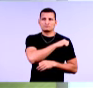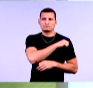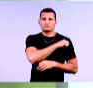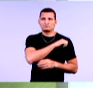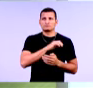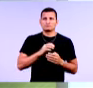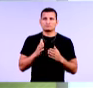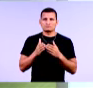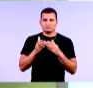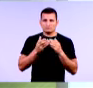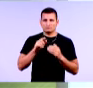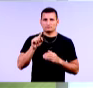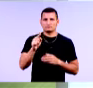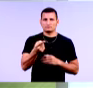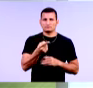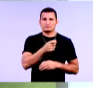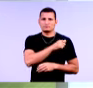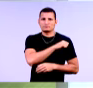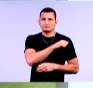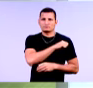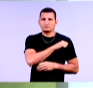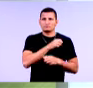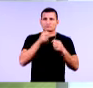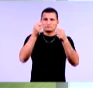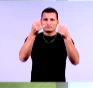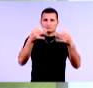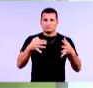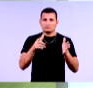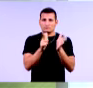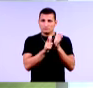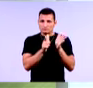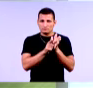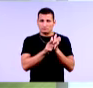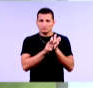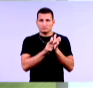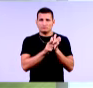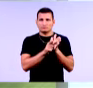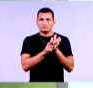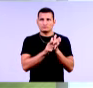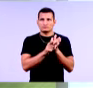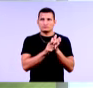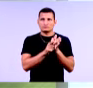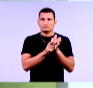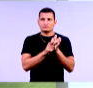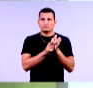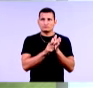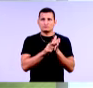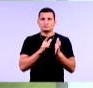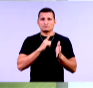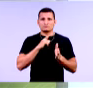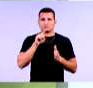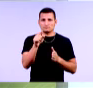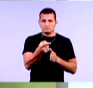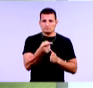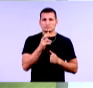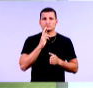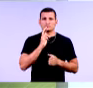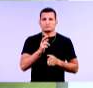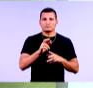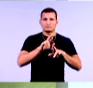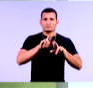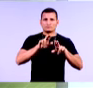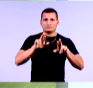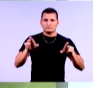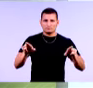Se eu pedir para os 1000 alunos definir essa folha de papel, vão ser 1000 respostas diferentes. Então,